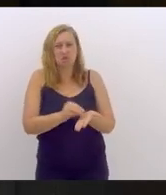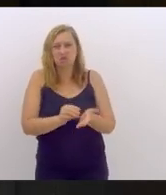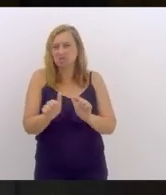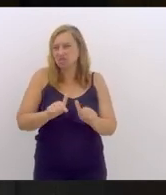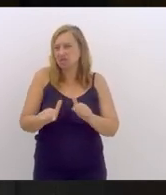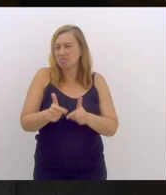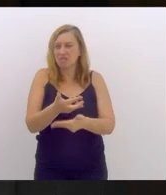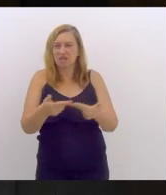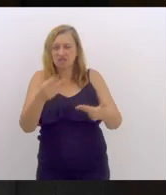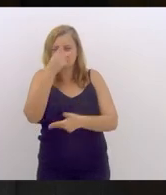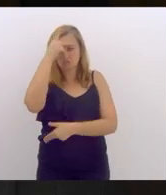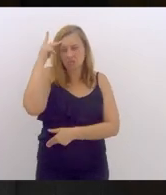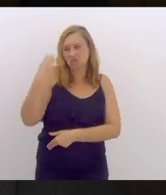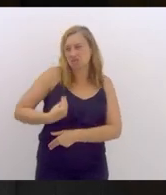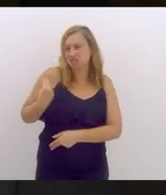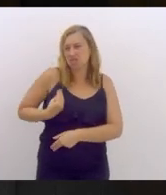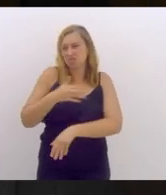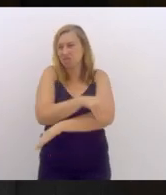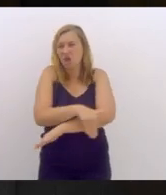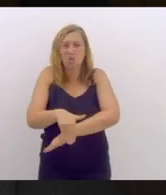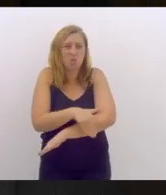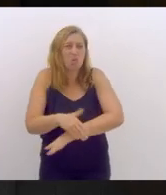nas ruas tentando